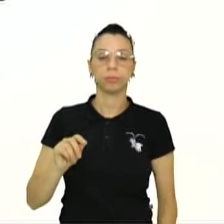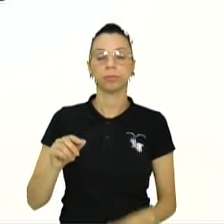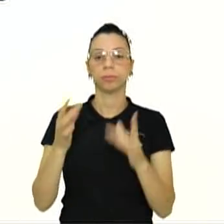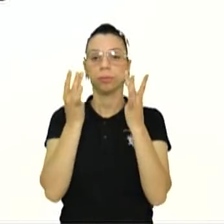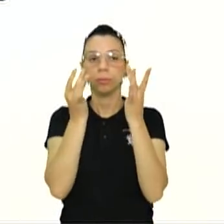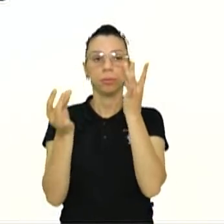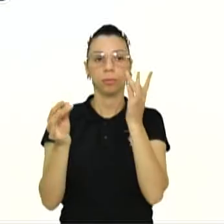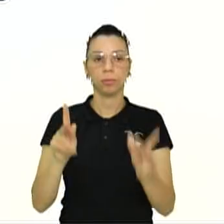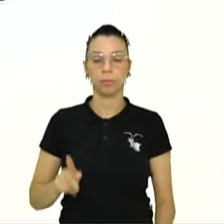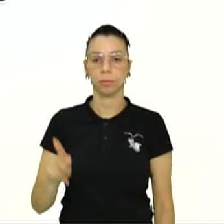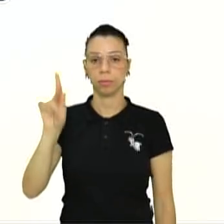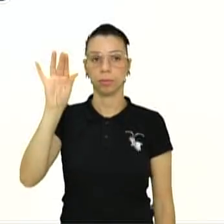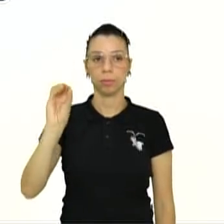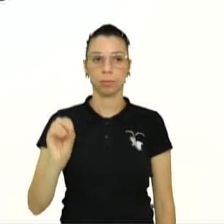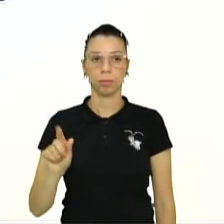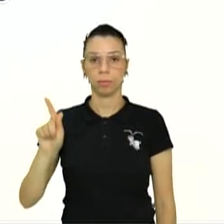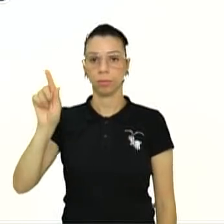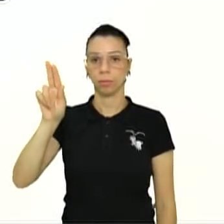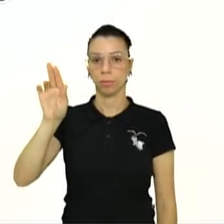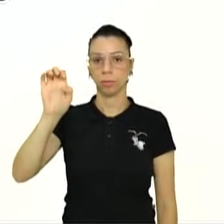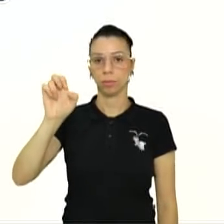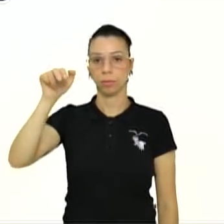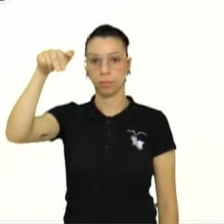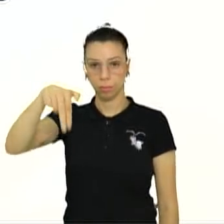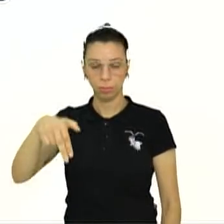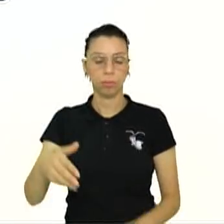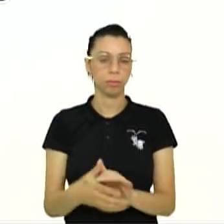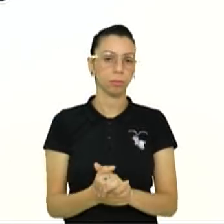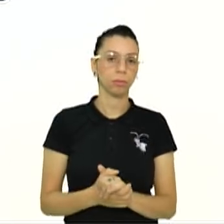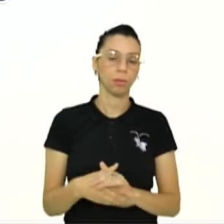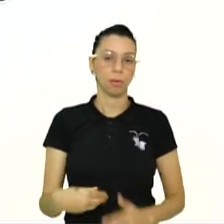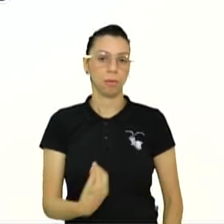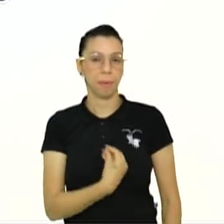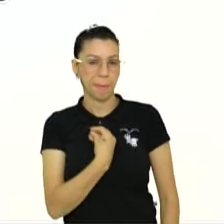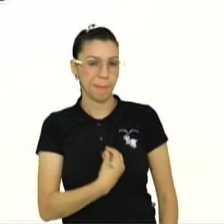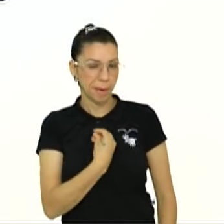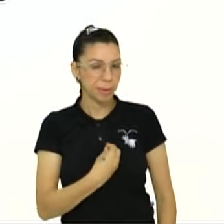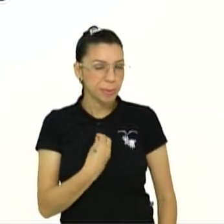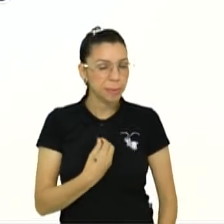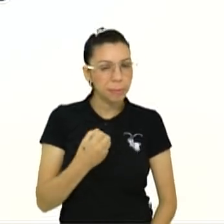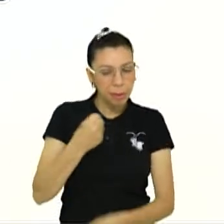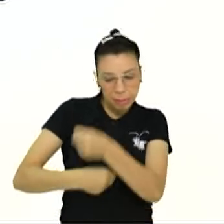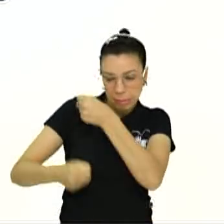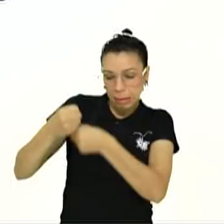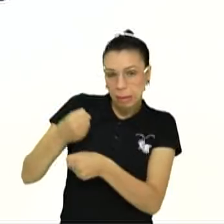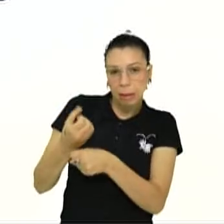teatro Kyogen. Existe há pelo menos 600 anos,